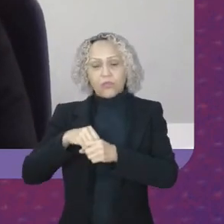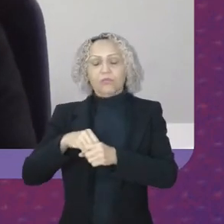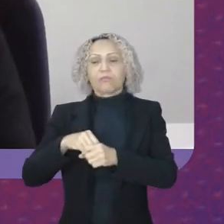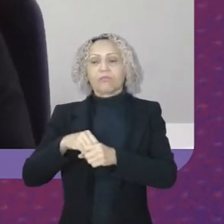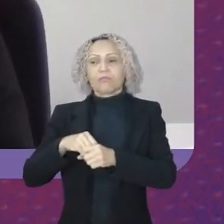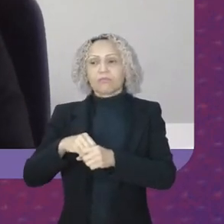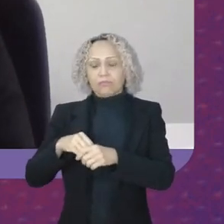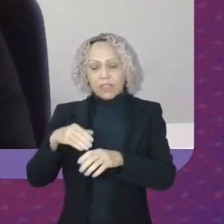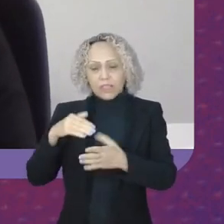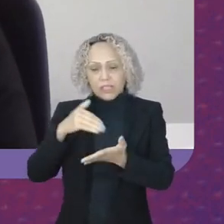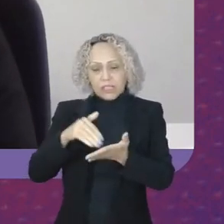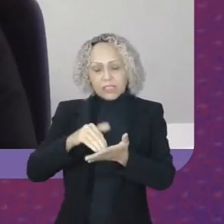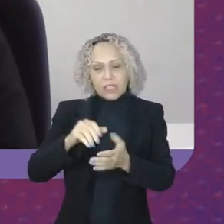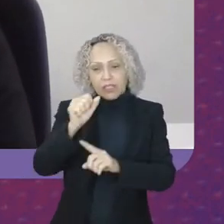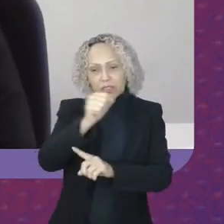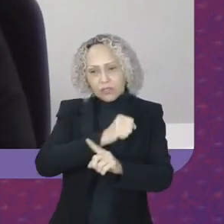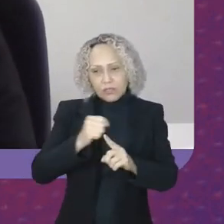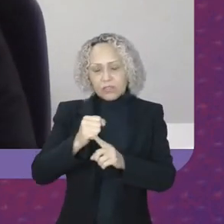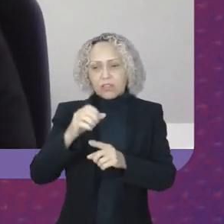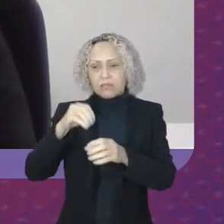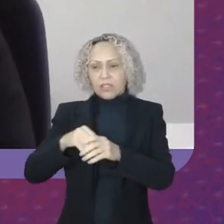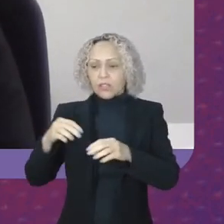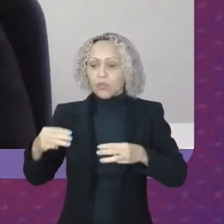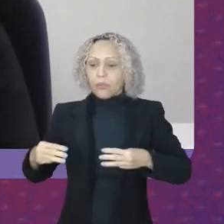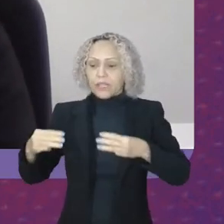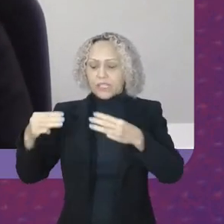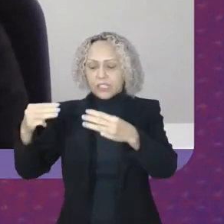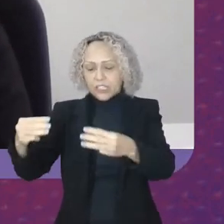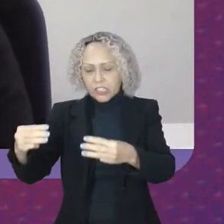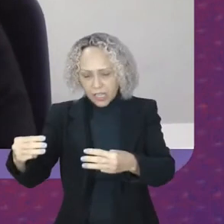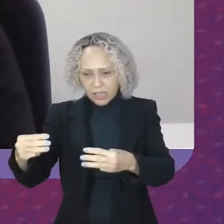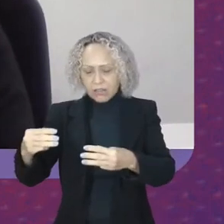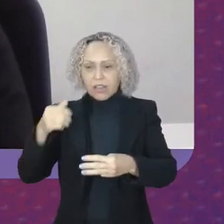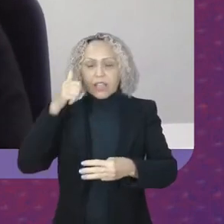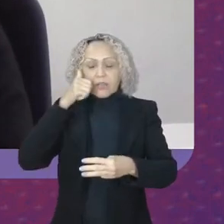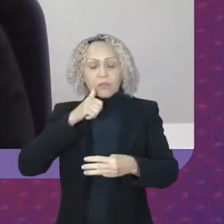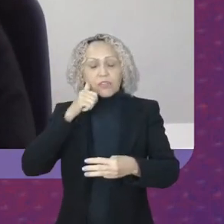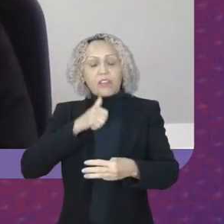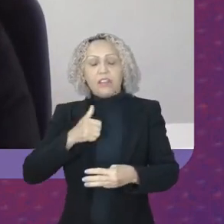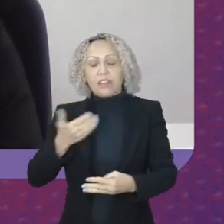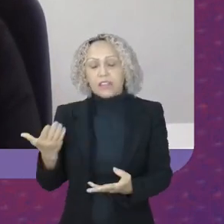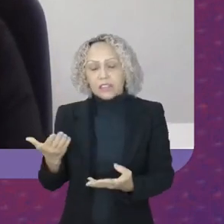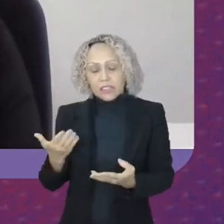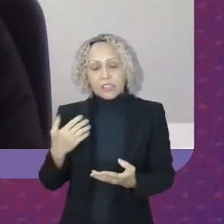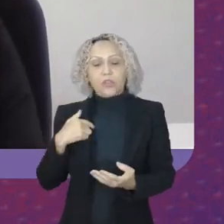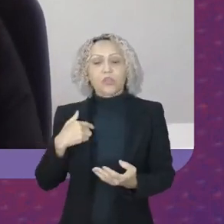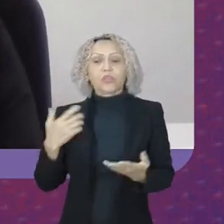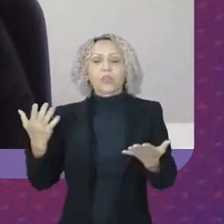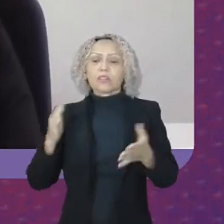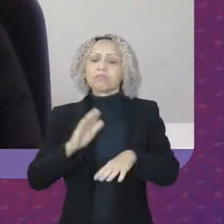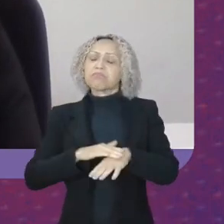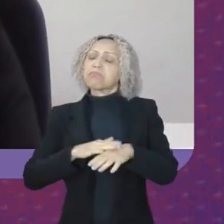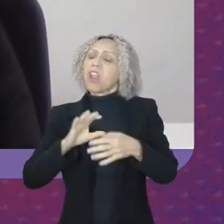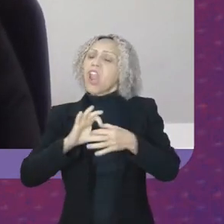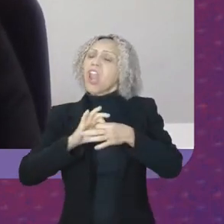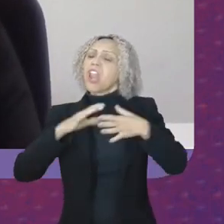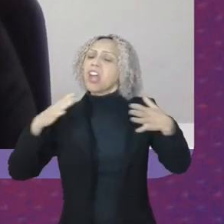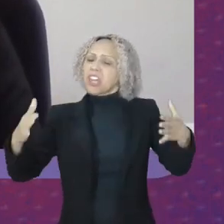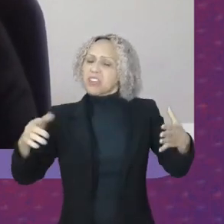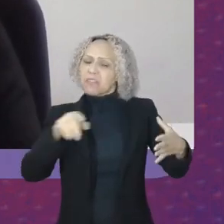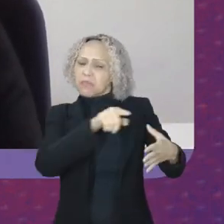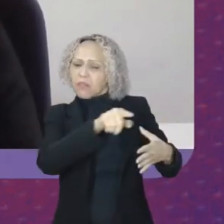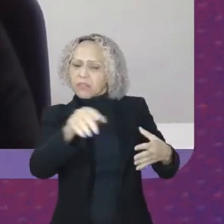também à disposição, né, de ouvi-las desde os movimentos, desde os seus locais de